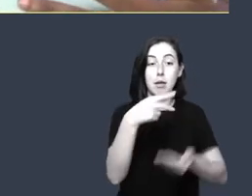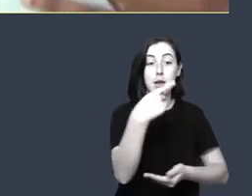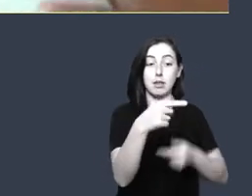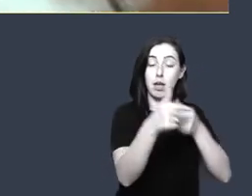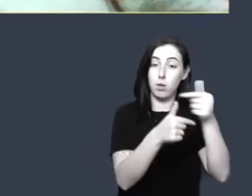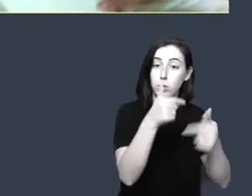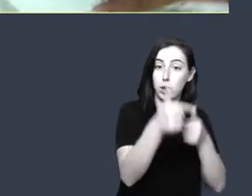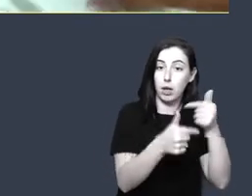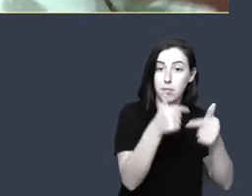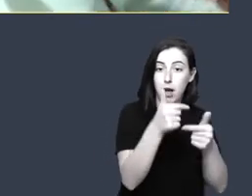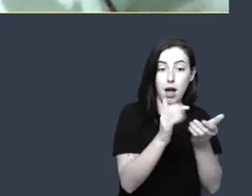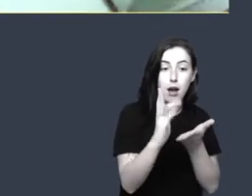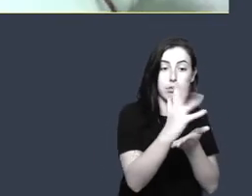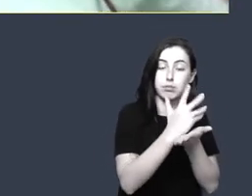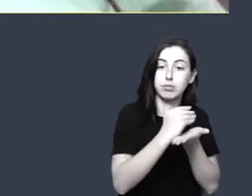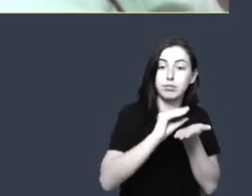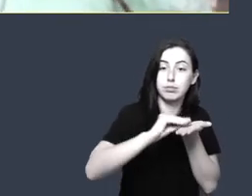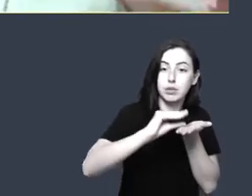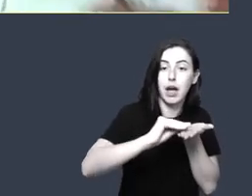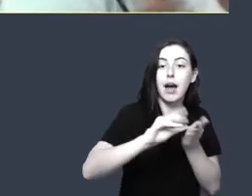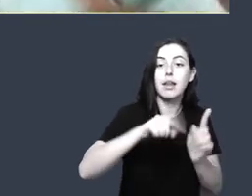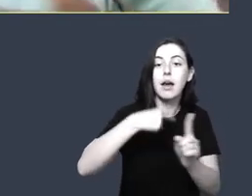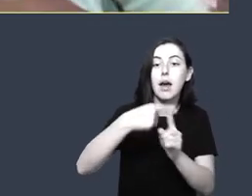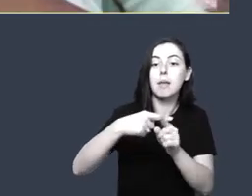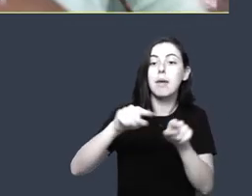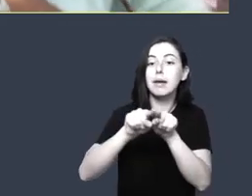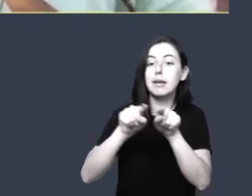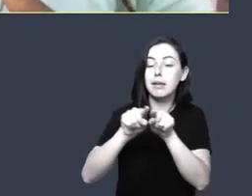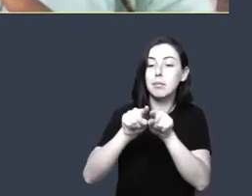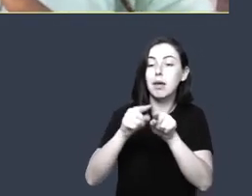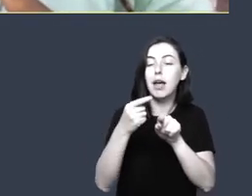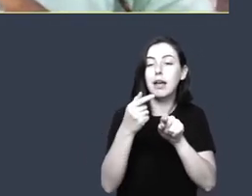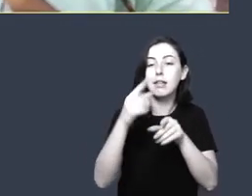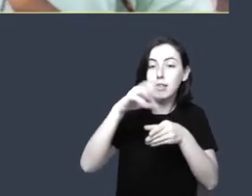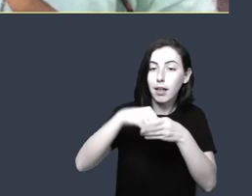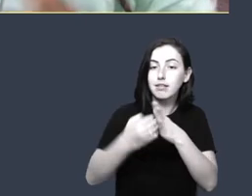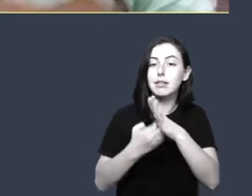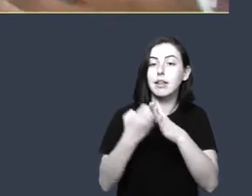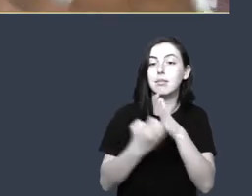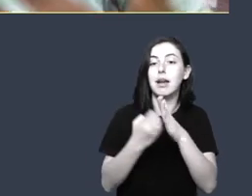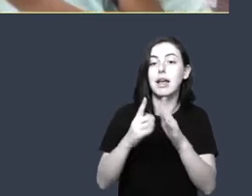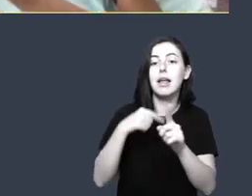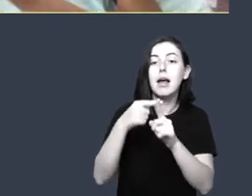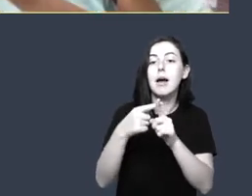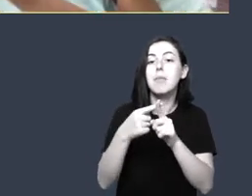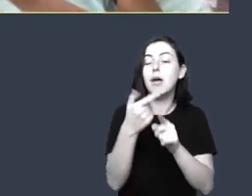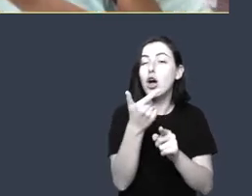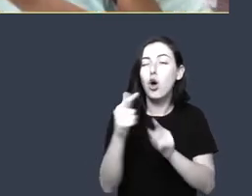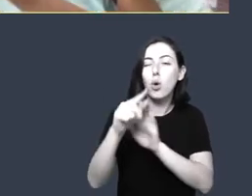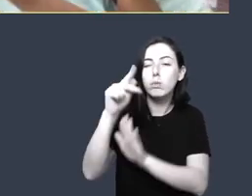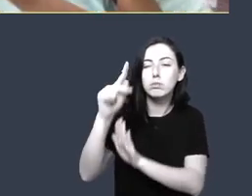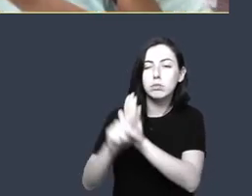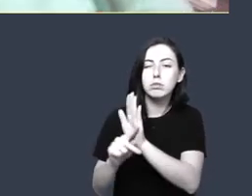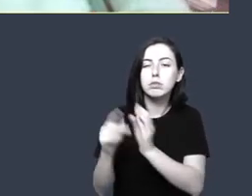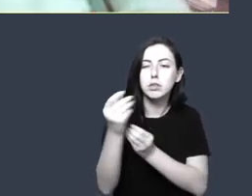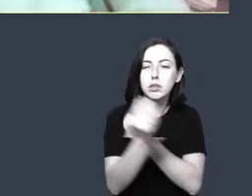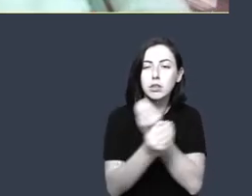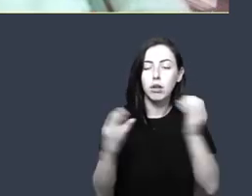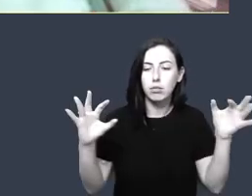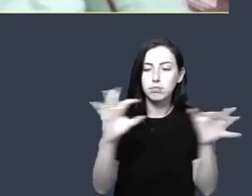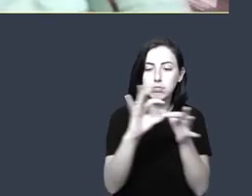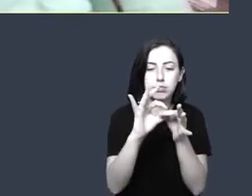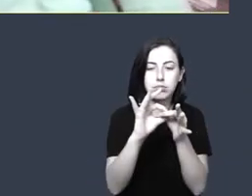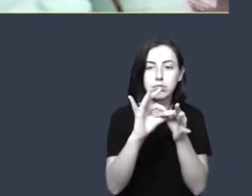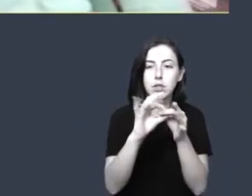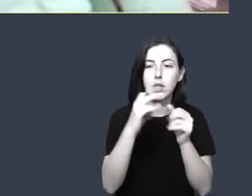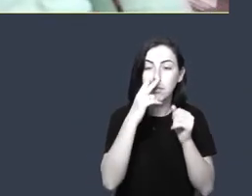cientista de dados, também seu trabalho dentro do AI Inclusive, dentro do AI Ladies, que tudo, no final, converge para